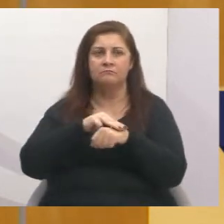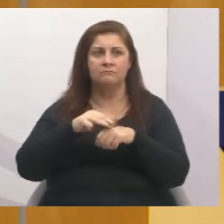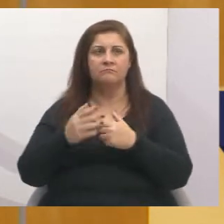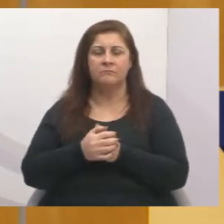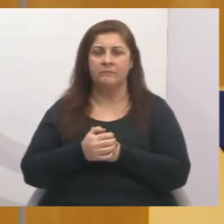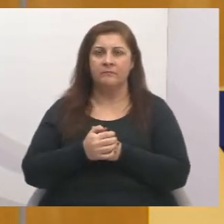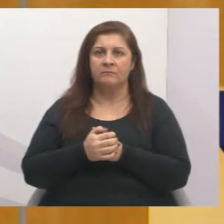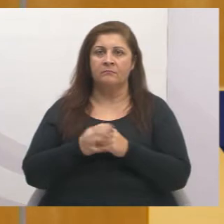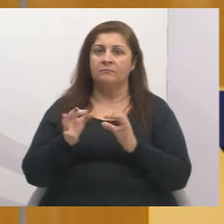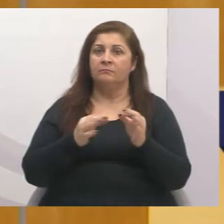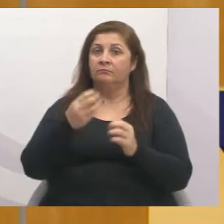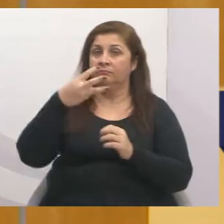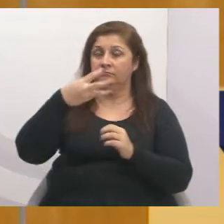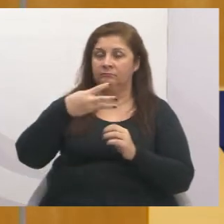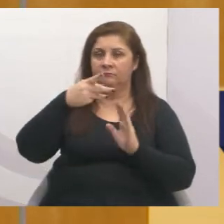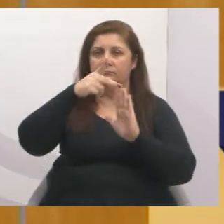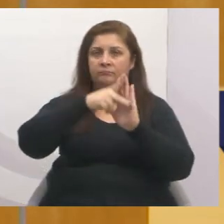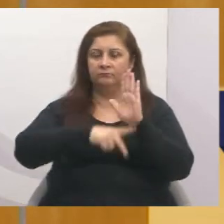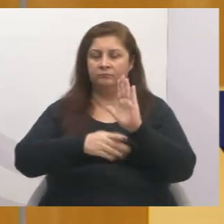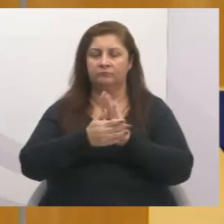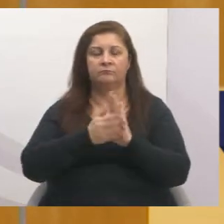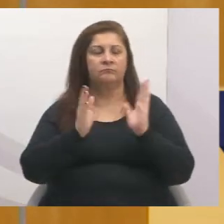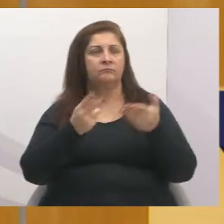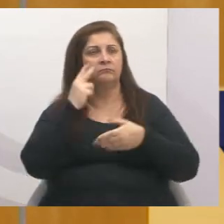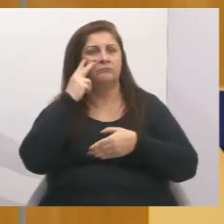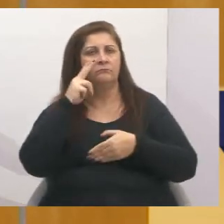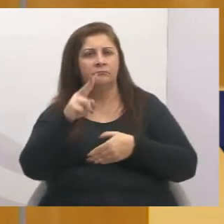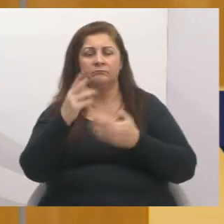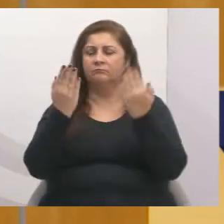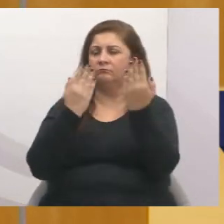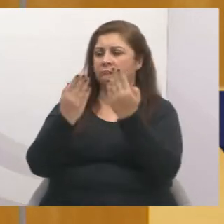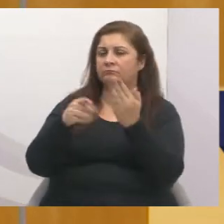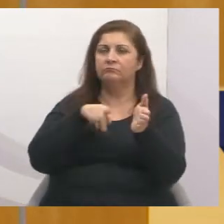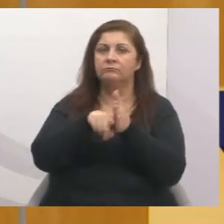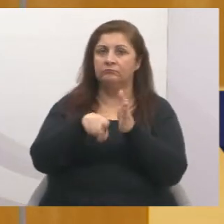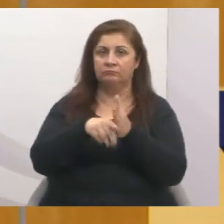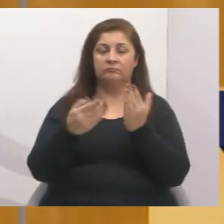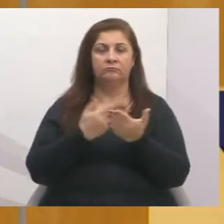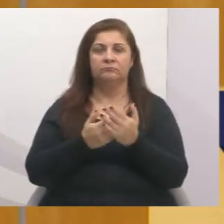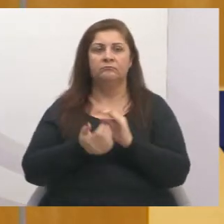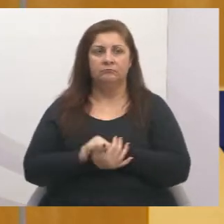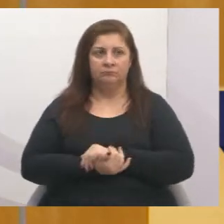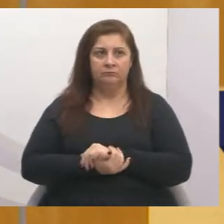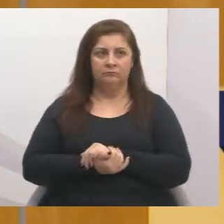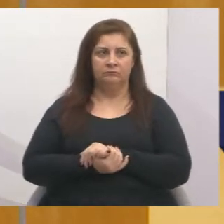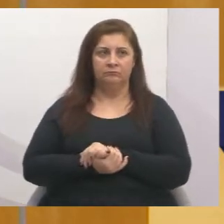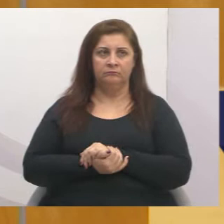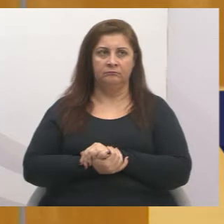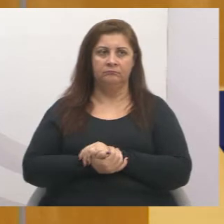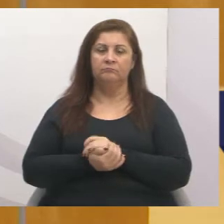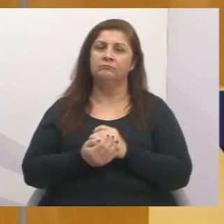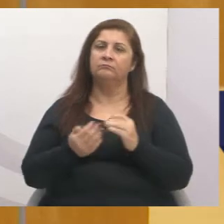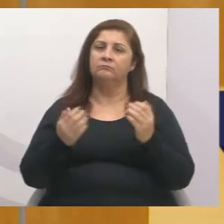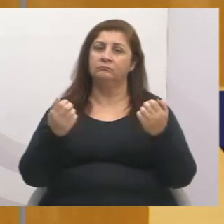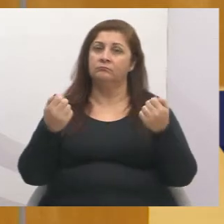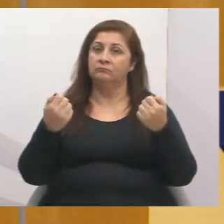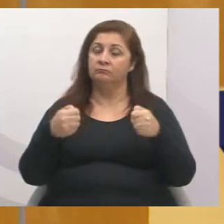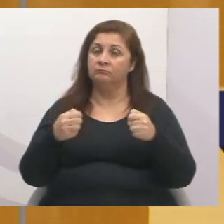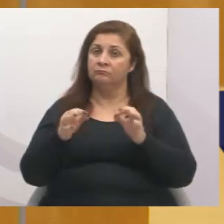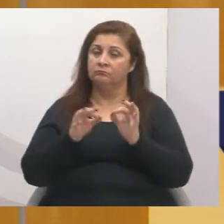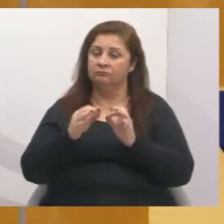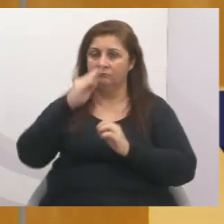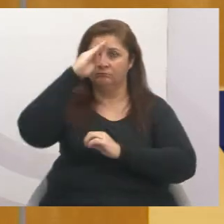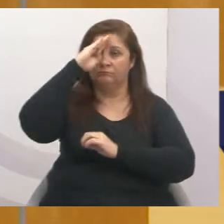esses 3 projetos, analisaram, ouviram, escutaram, verificaram, e nós devemos estabelecer algumas